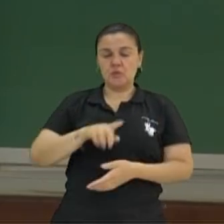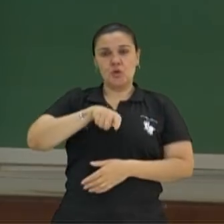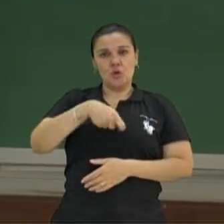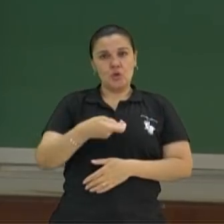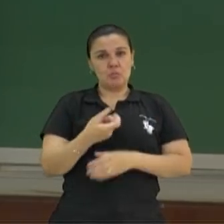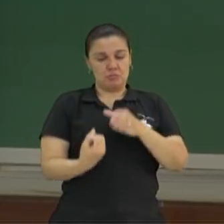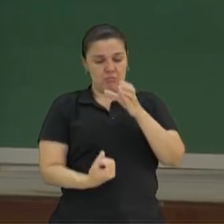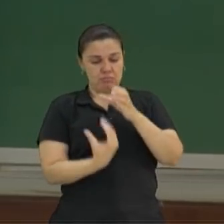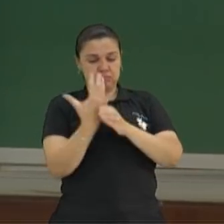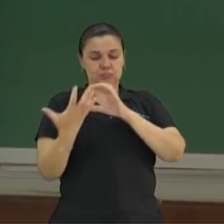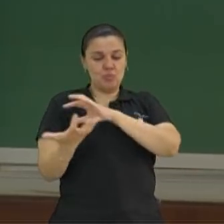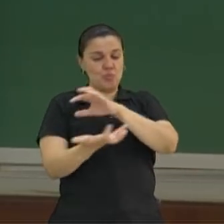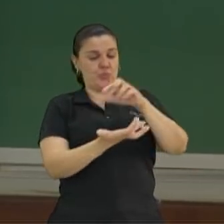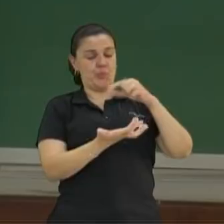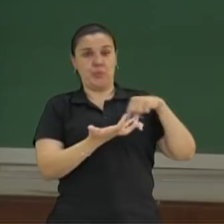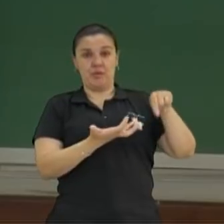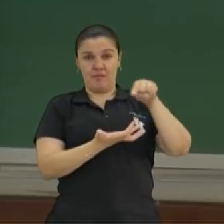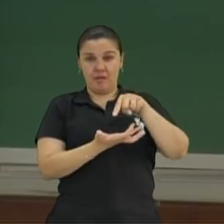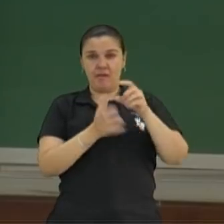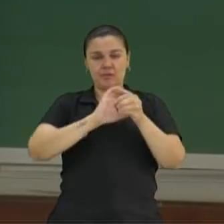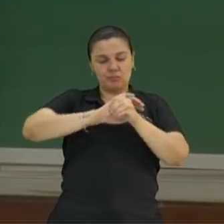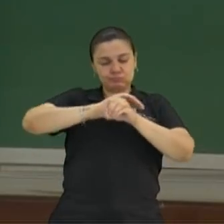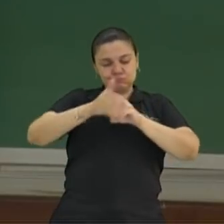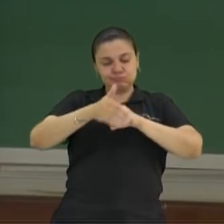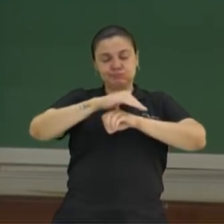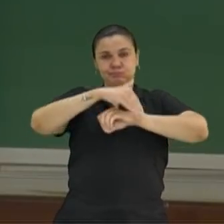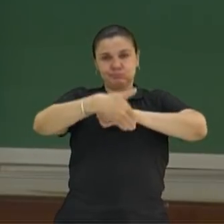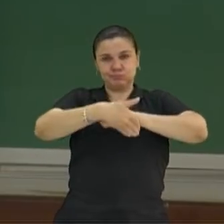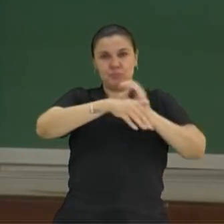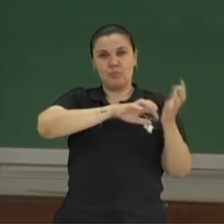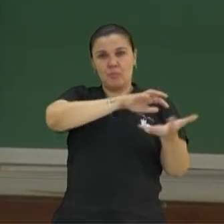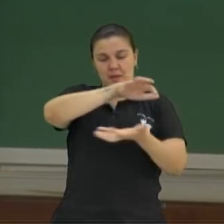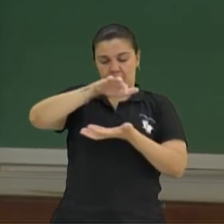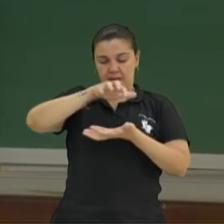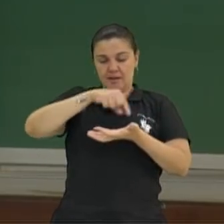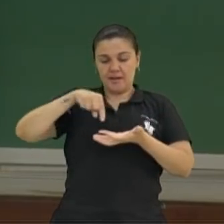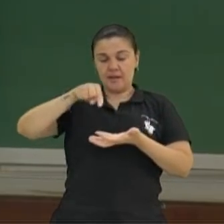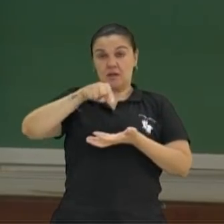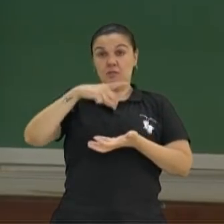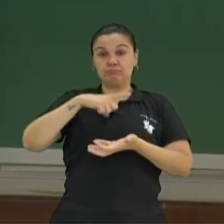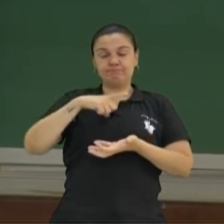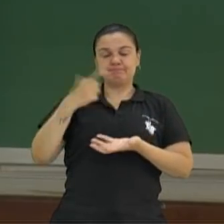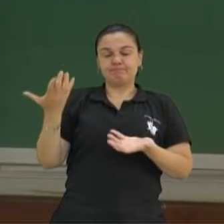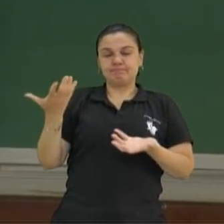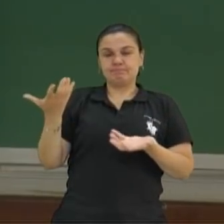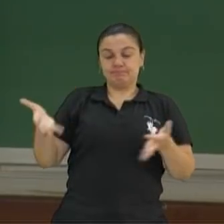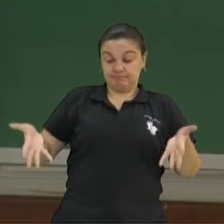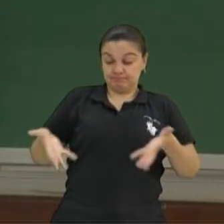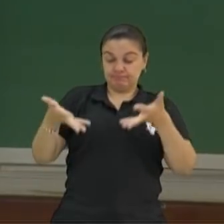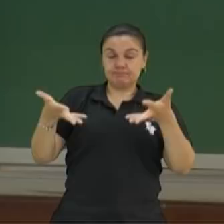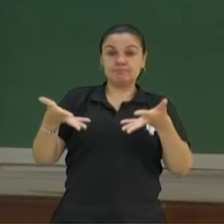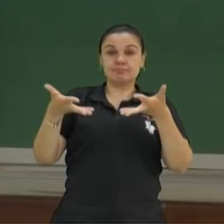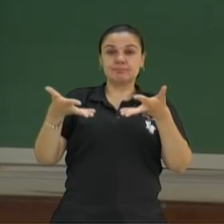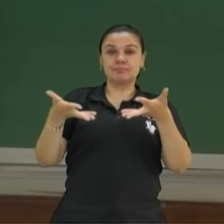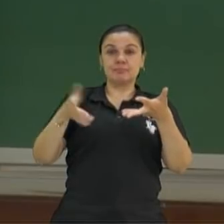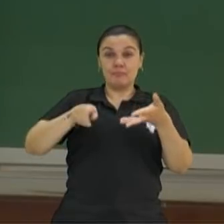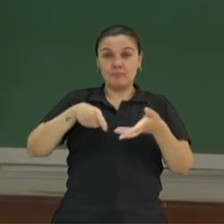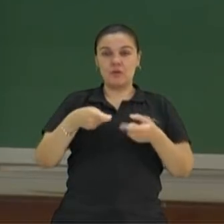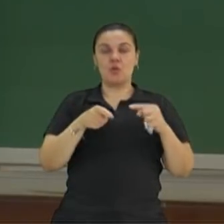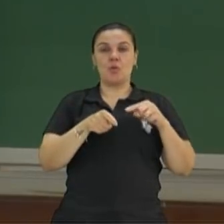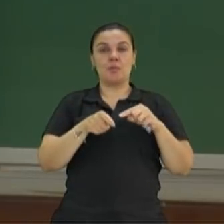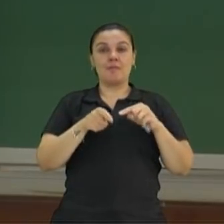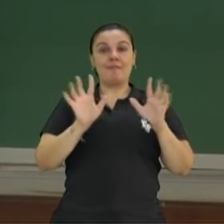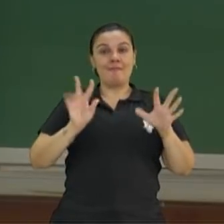do surgimento do universo, das camadas internas do nosso planeta, quando existem indícios científicos